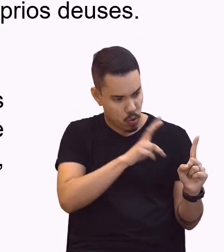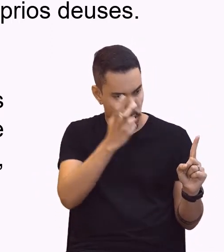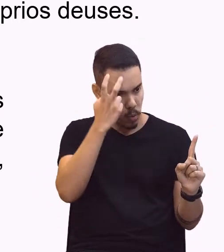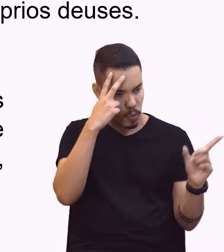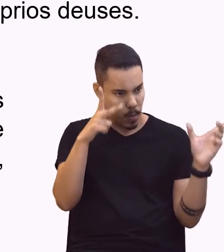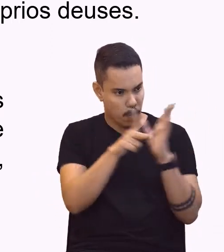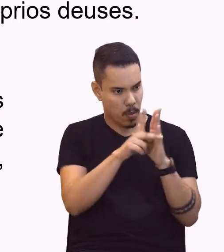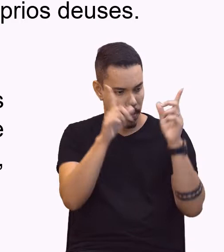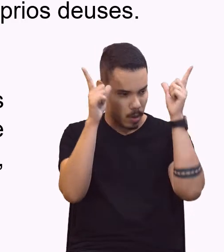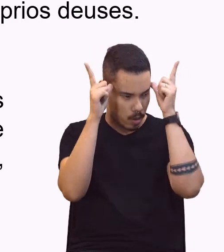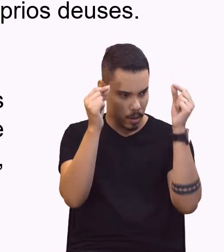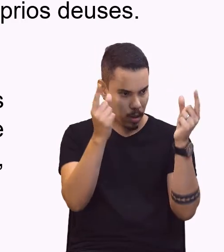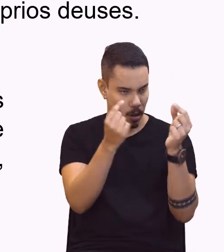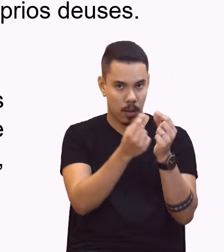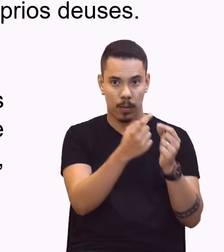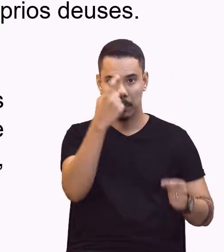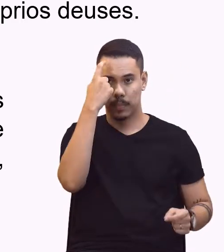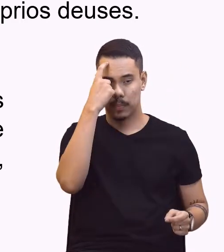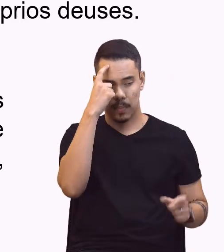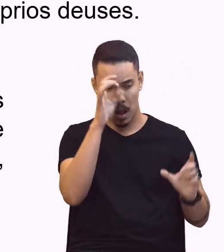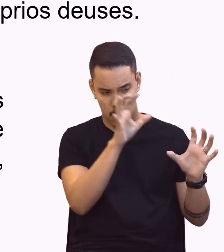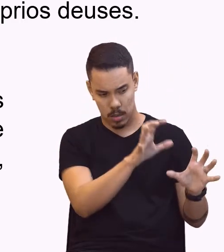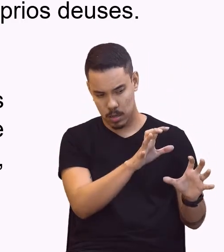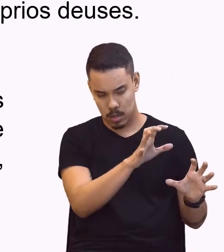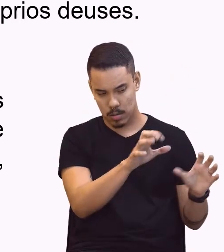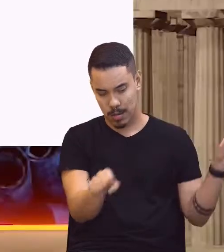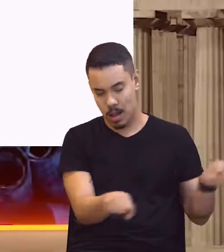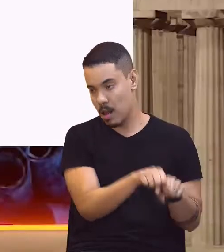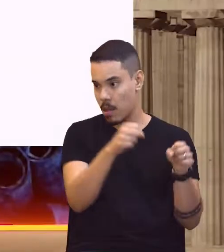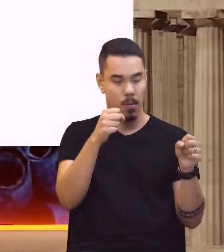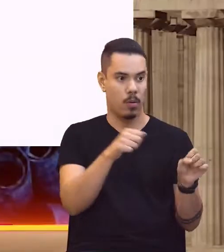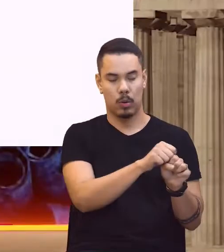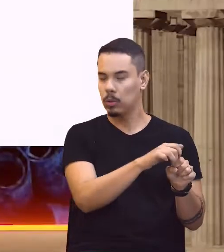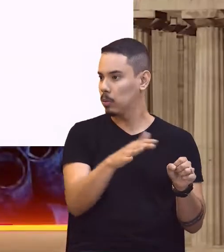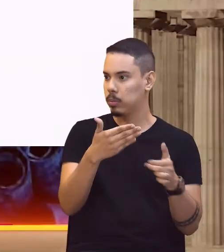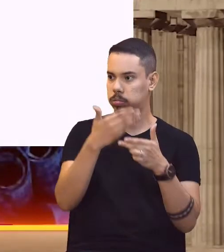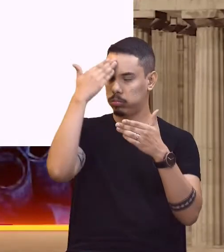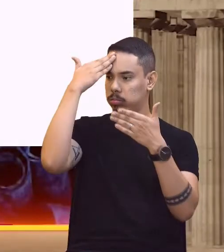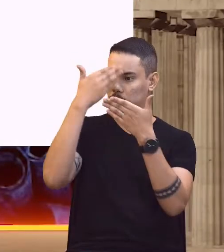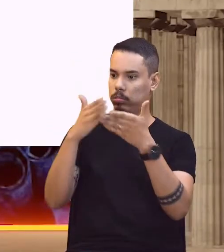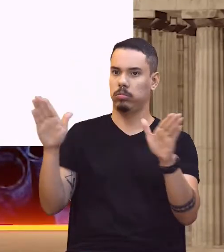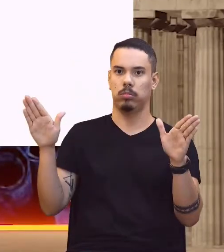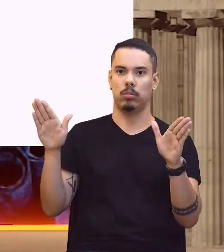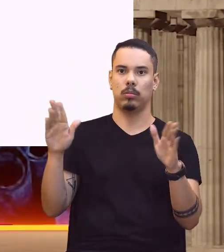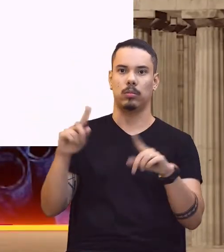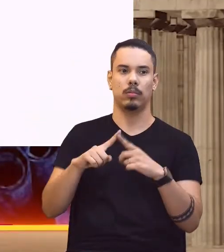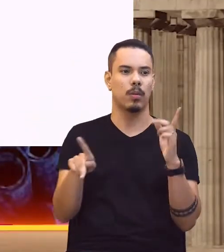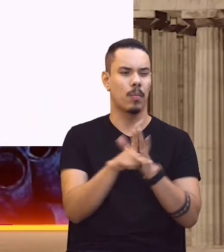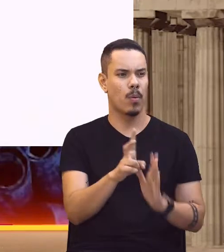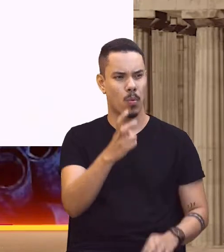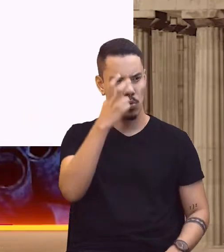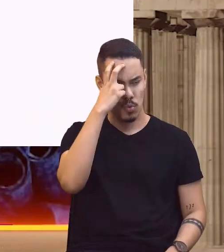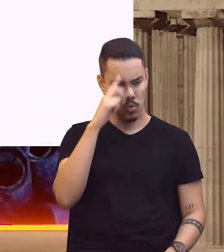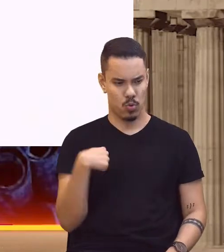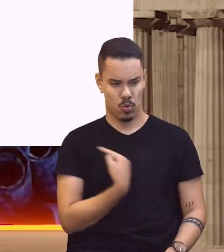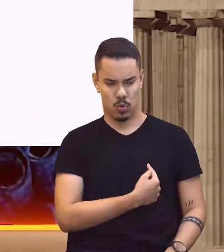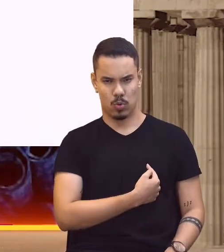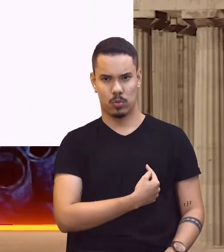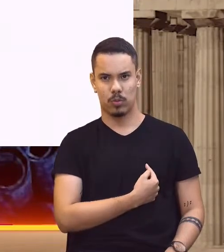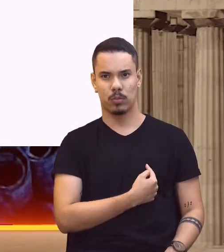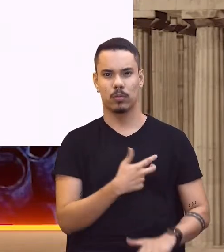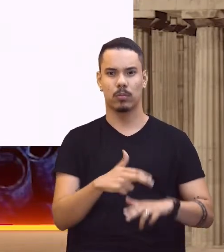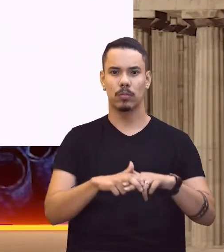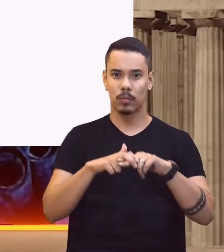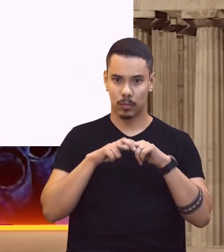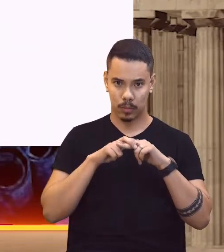isso dentro do pensamento grego. Então, vamos ter somente a nossa cultura. O helenismo, ele acaba